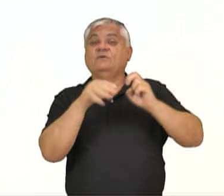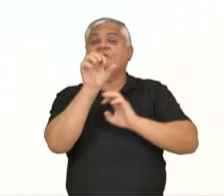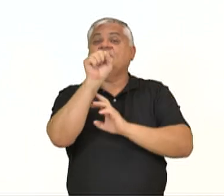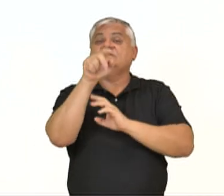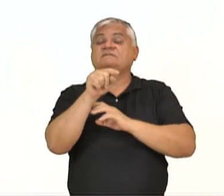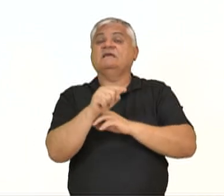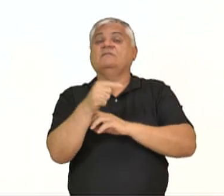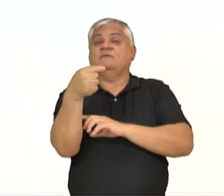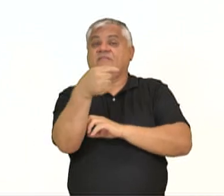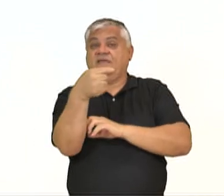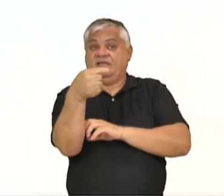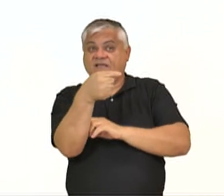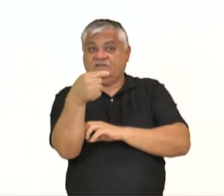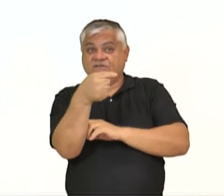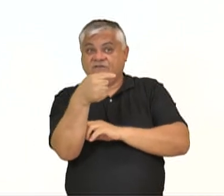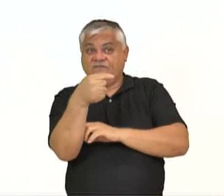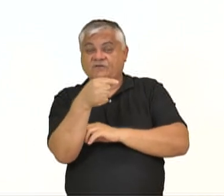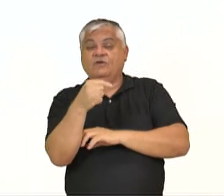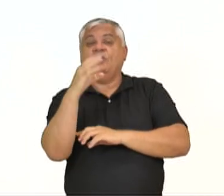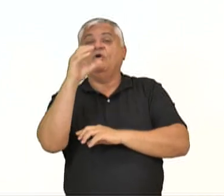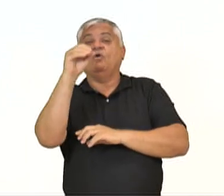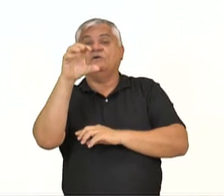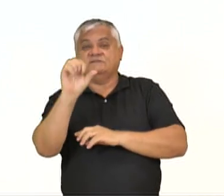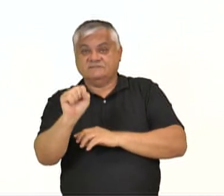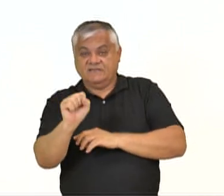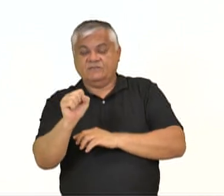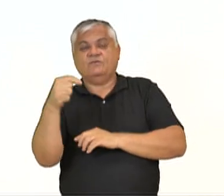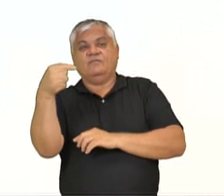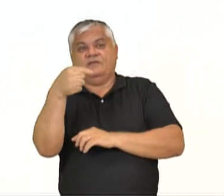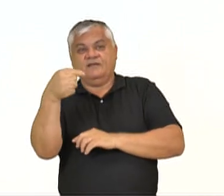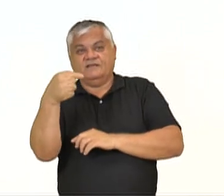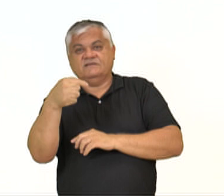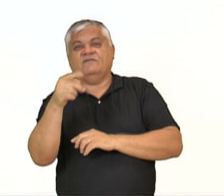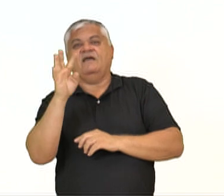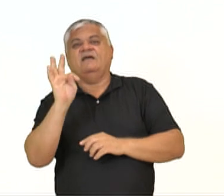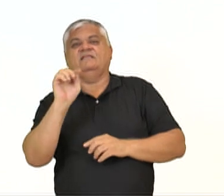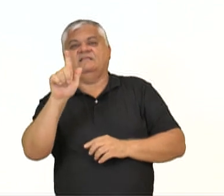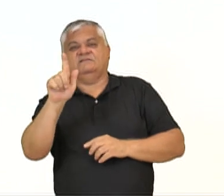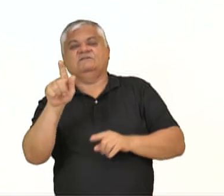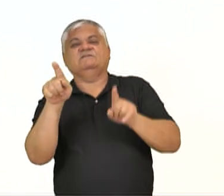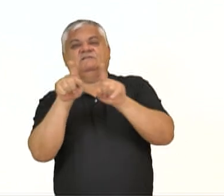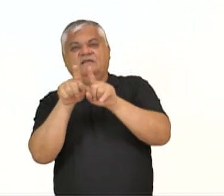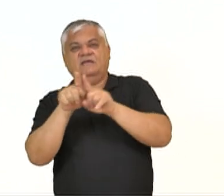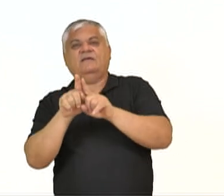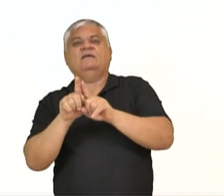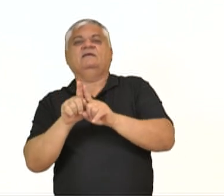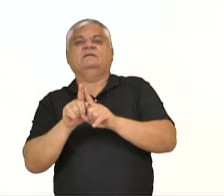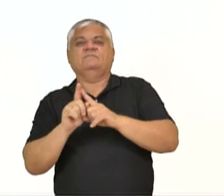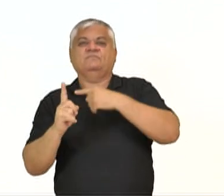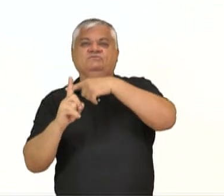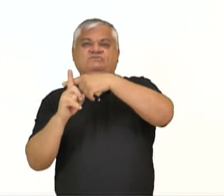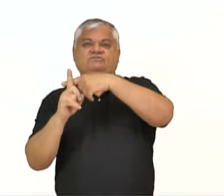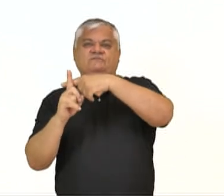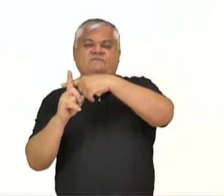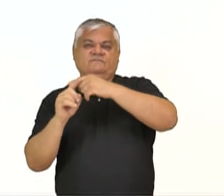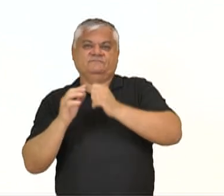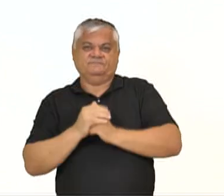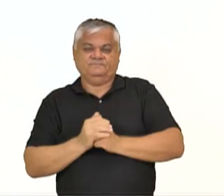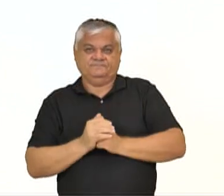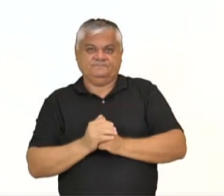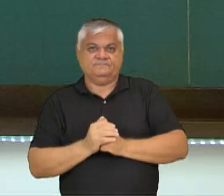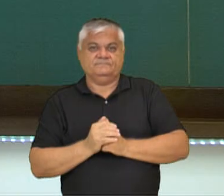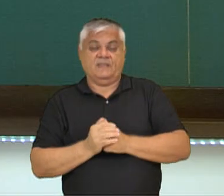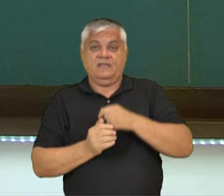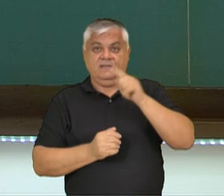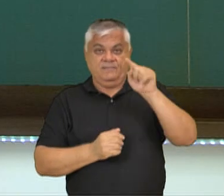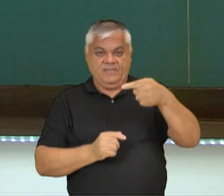seno é negativo, o cosseno é negativo e a tangente é positiva. Tá?